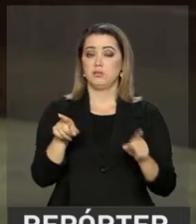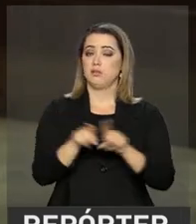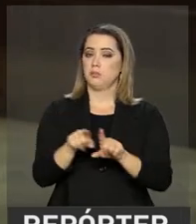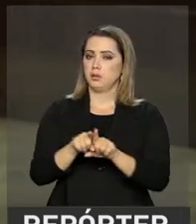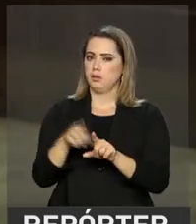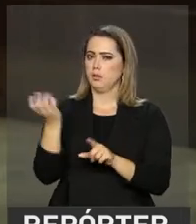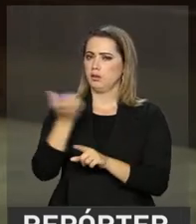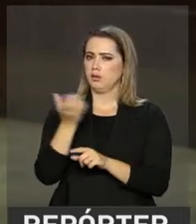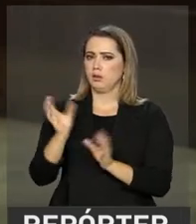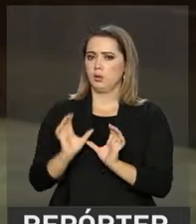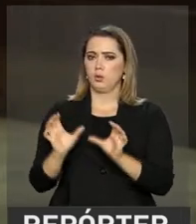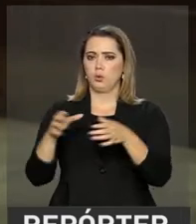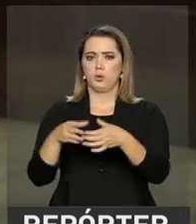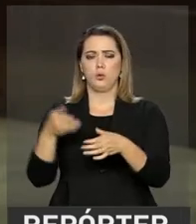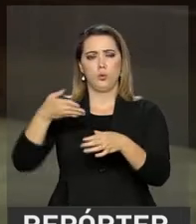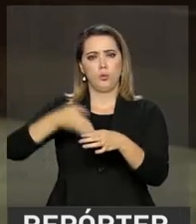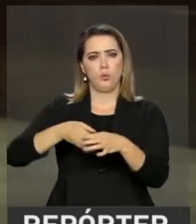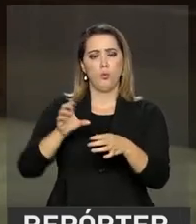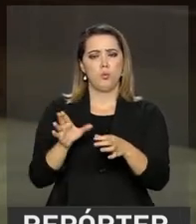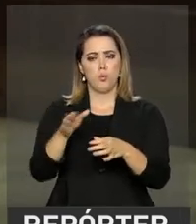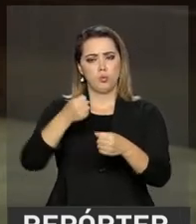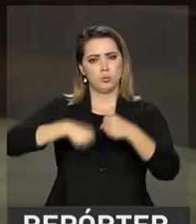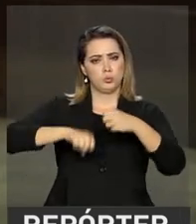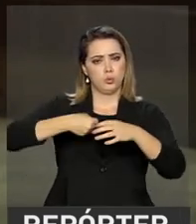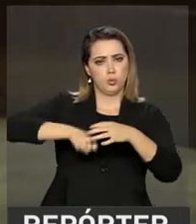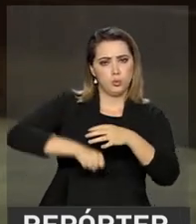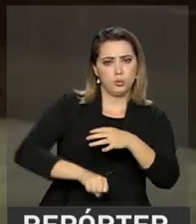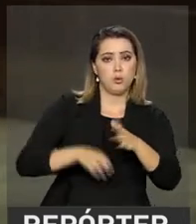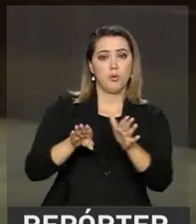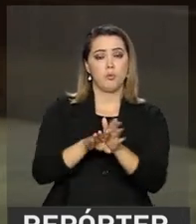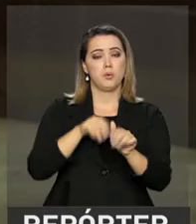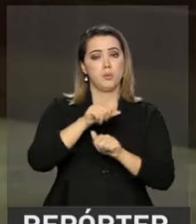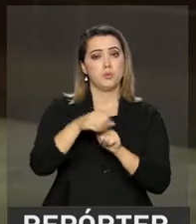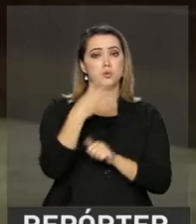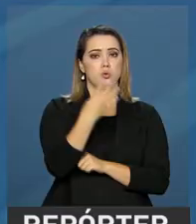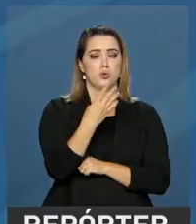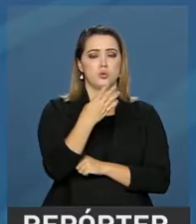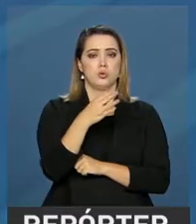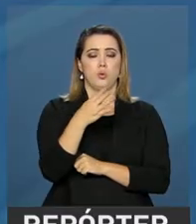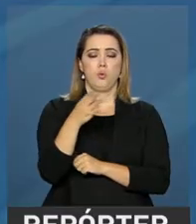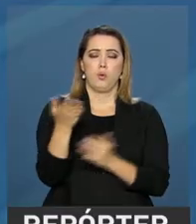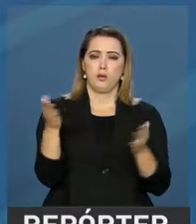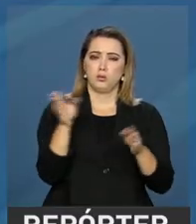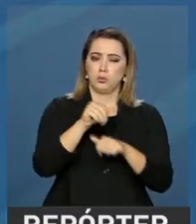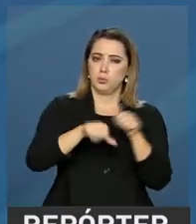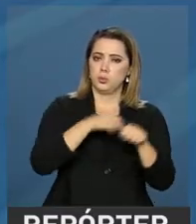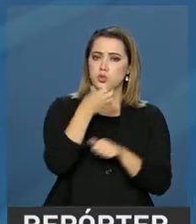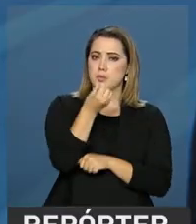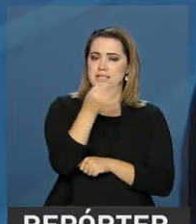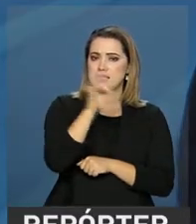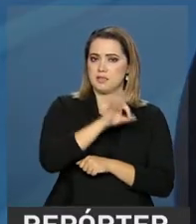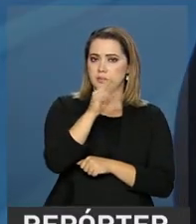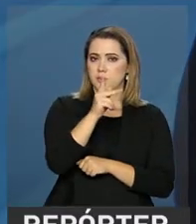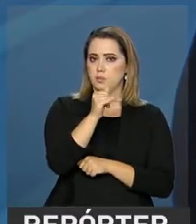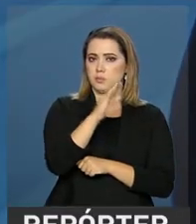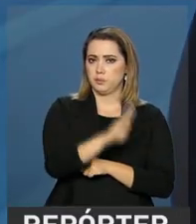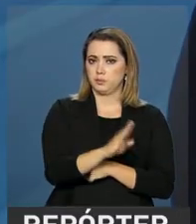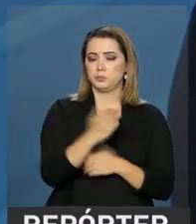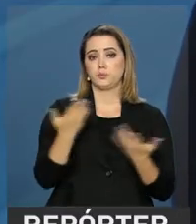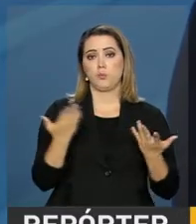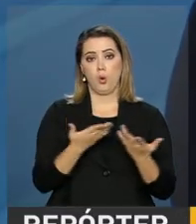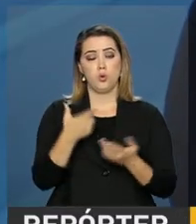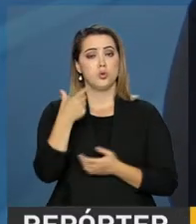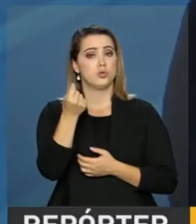do setor de mineração no produto interno bruto passou de 4 para 6 por cento hoje são 200 mil empregos